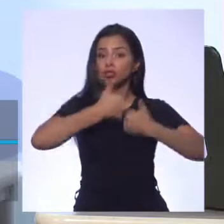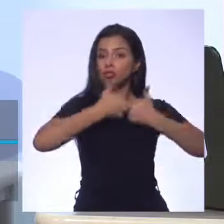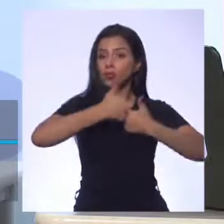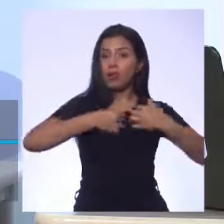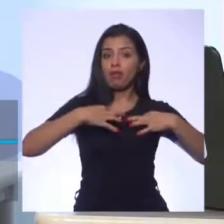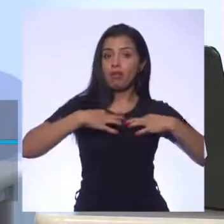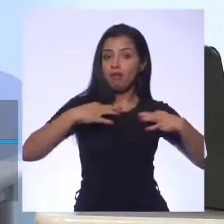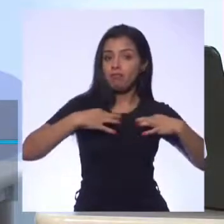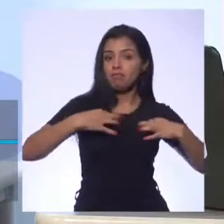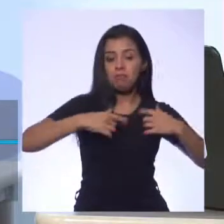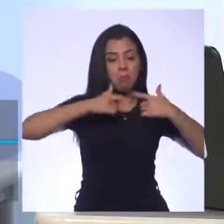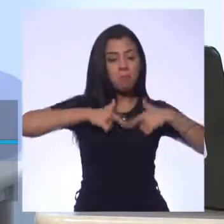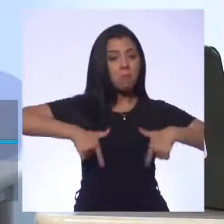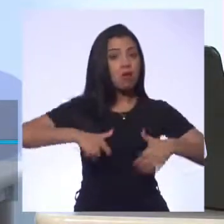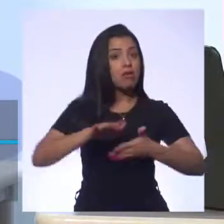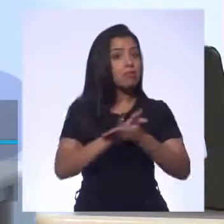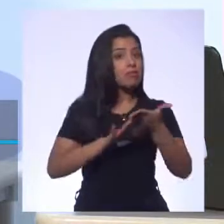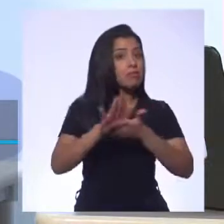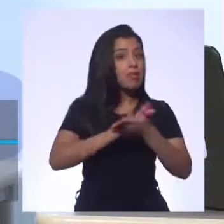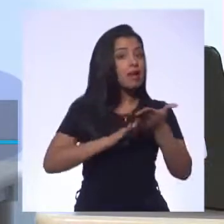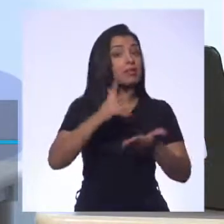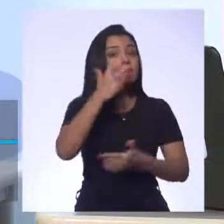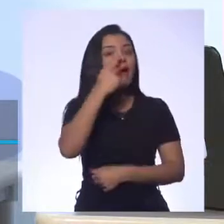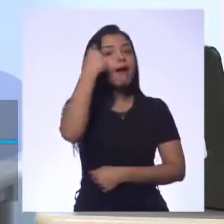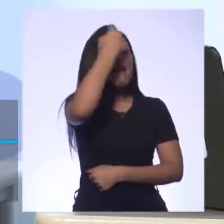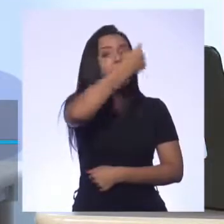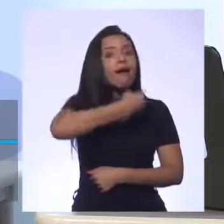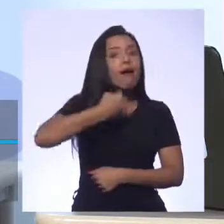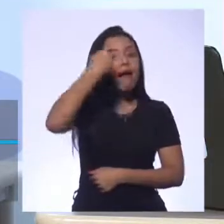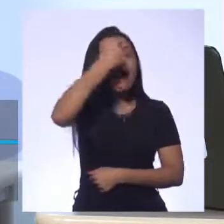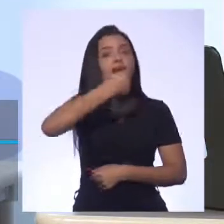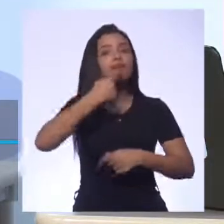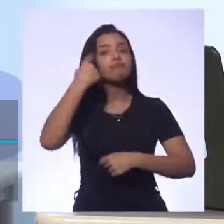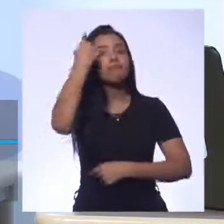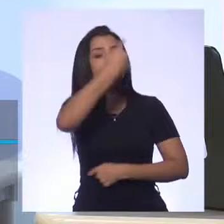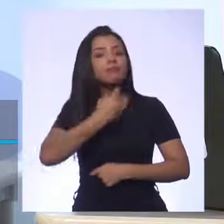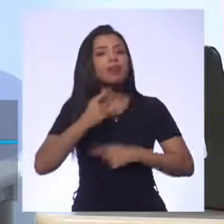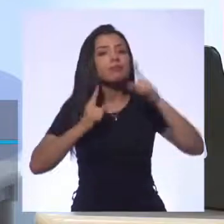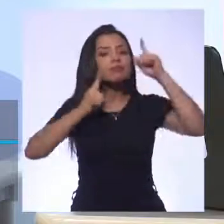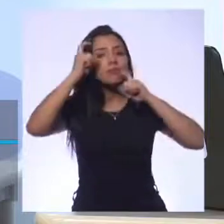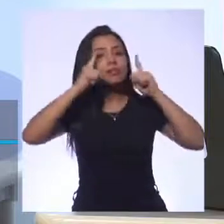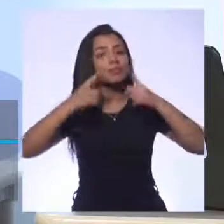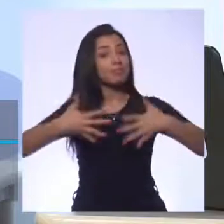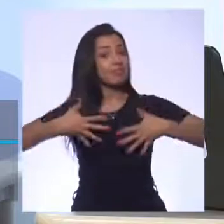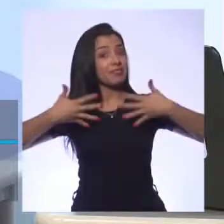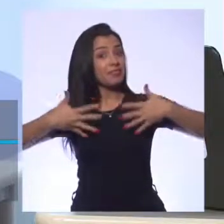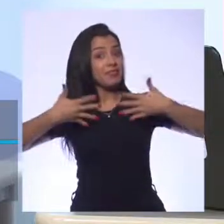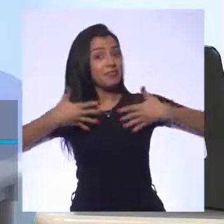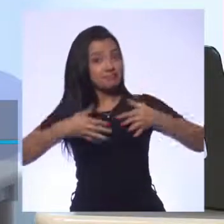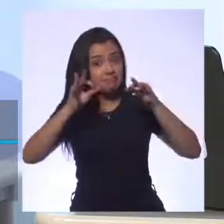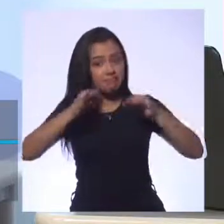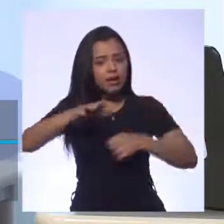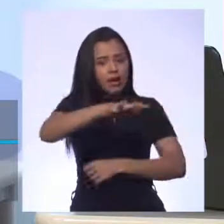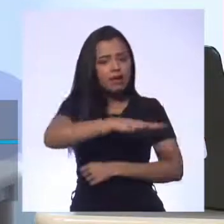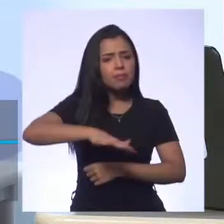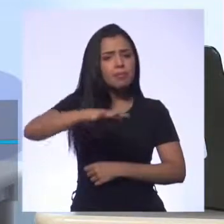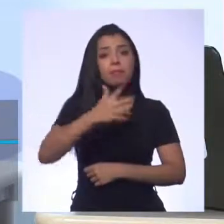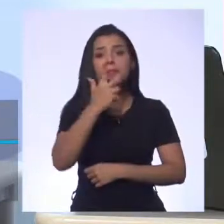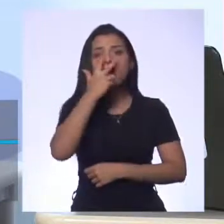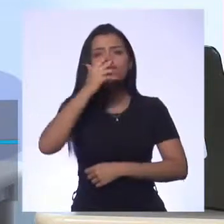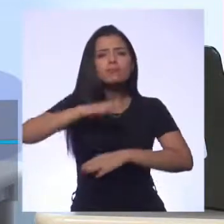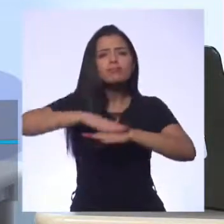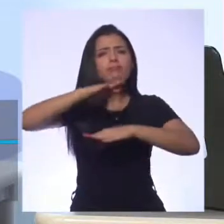uniforme. Provavelmente, então, pelo jeito, estão sorrindo, estão felizes. Ali, o campo parece um campo mais